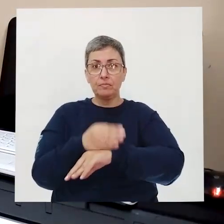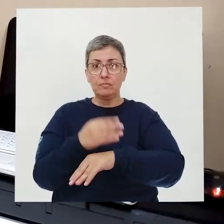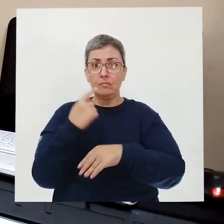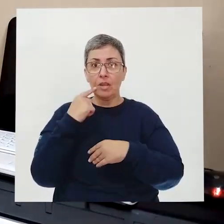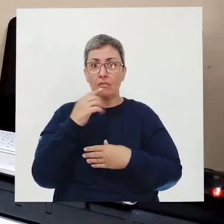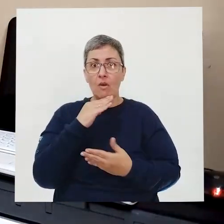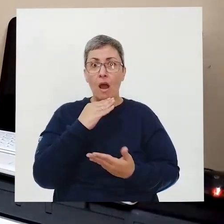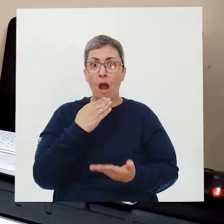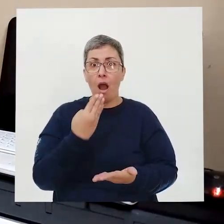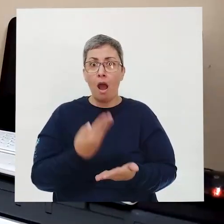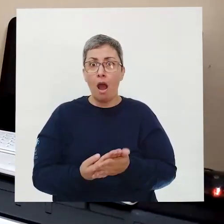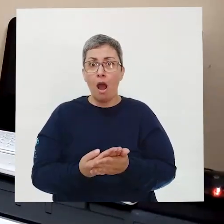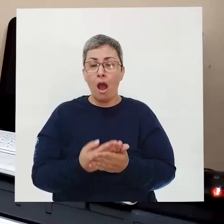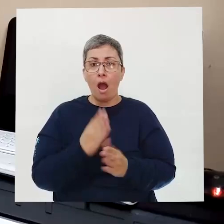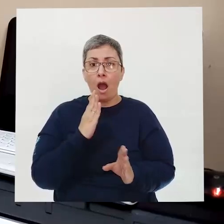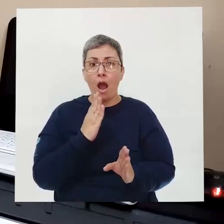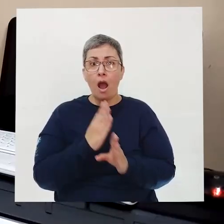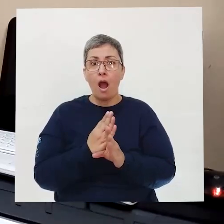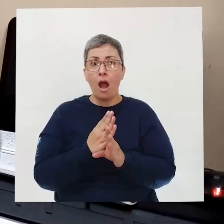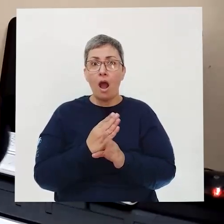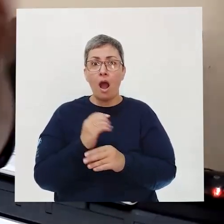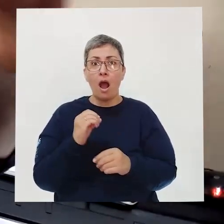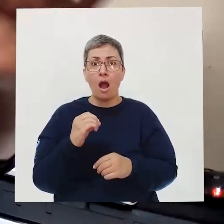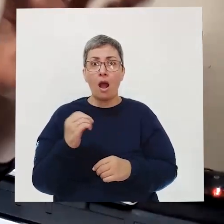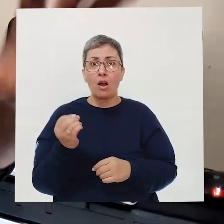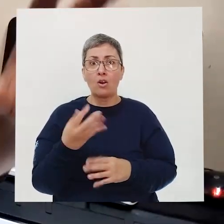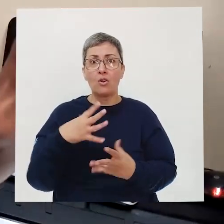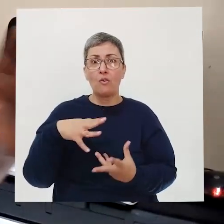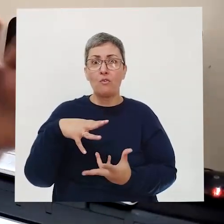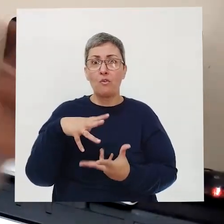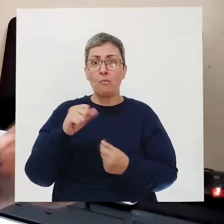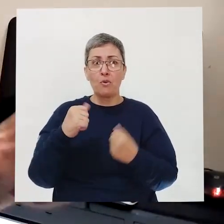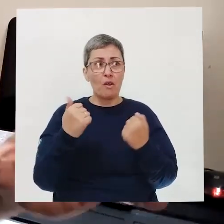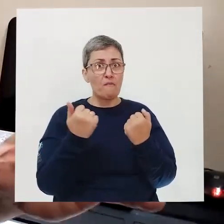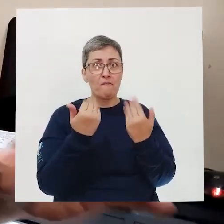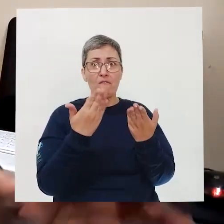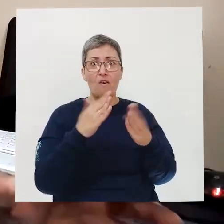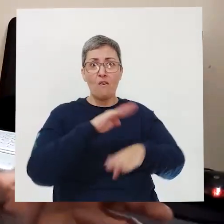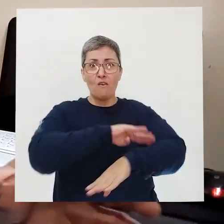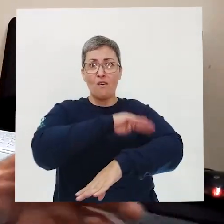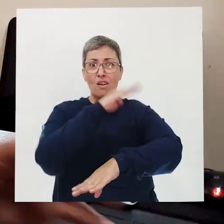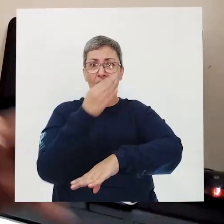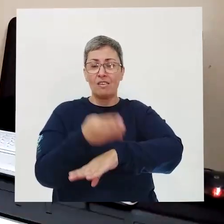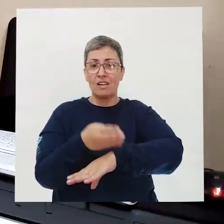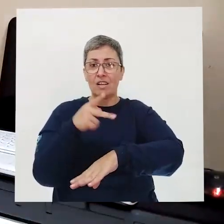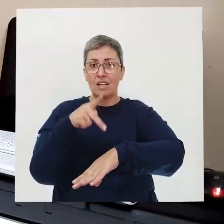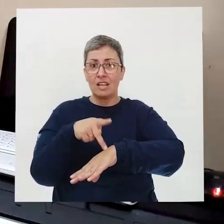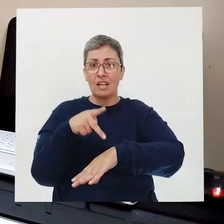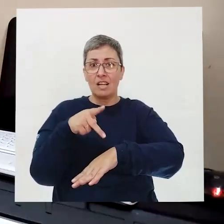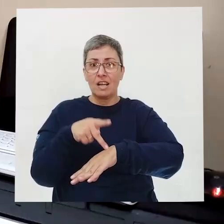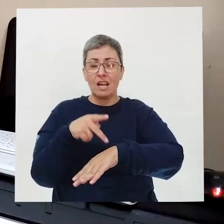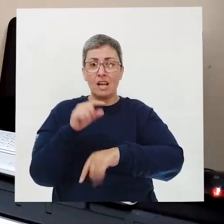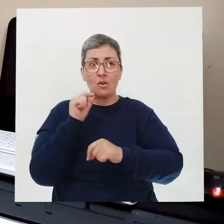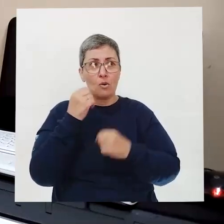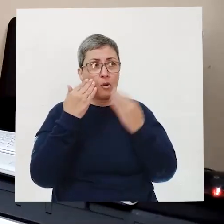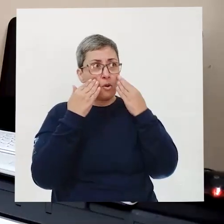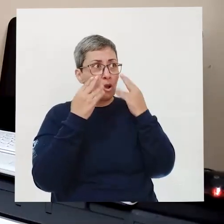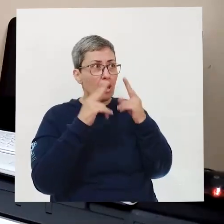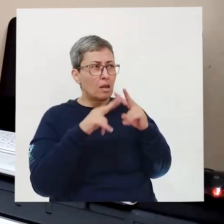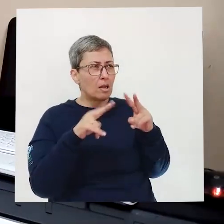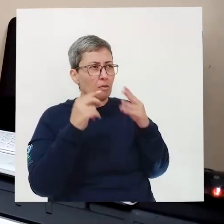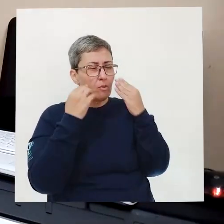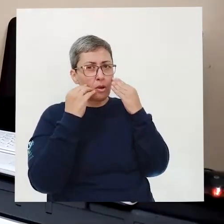ficou chocado ao descobrir um novo mundo que existia fora da caverna. À medida que seus olhos